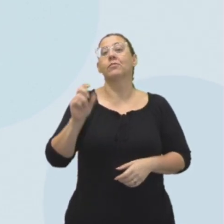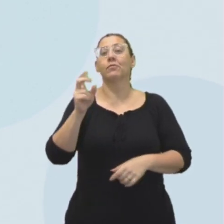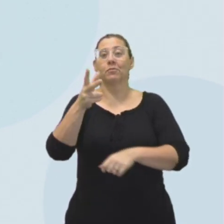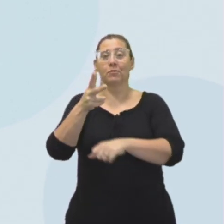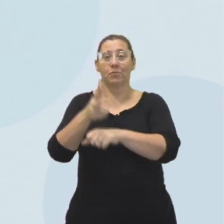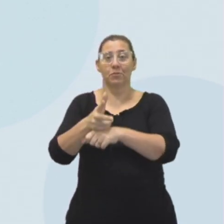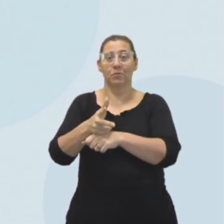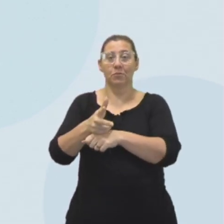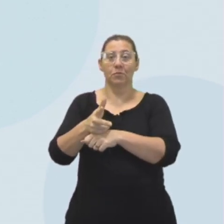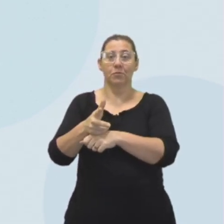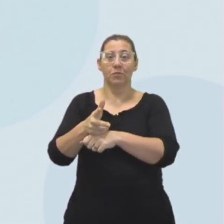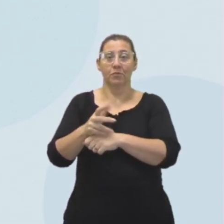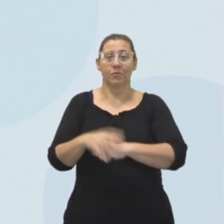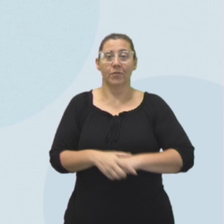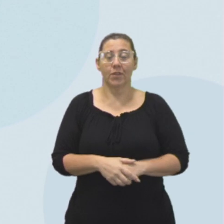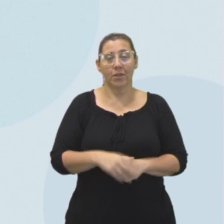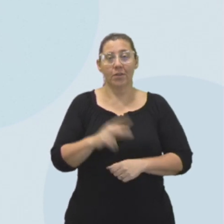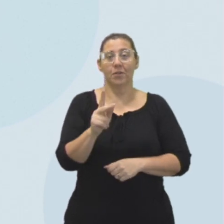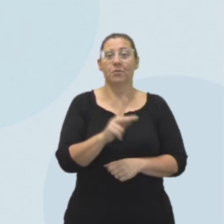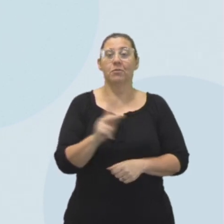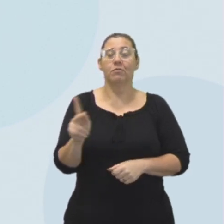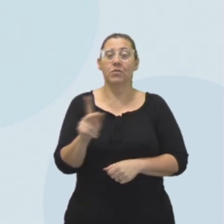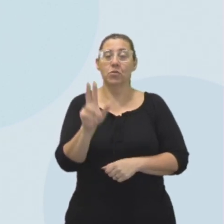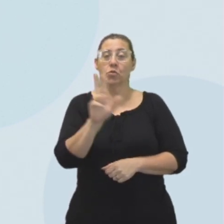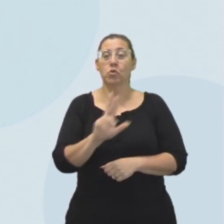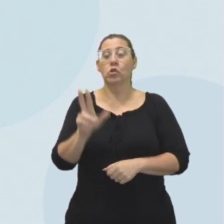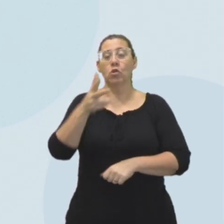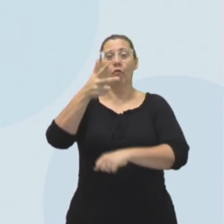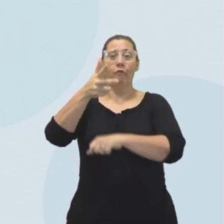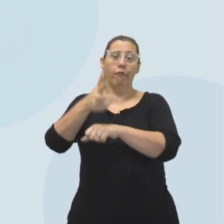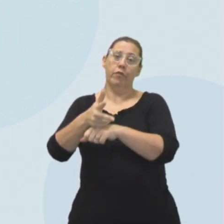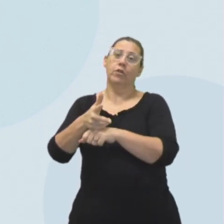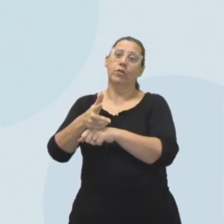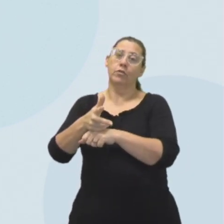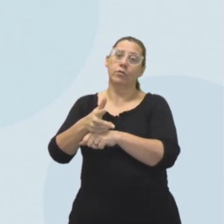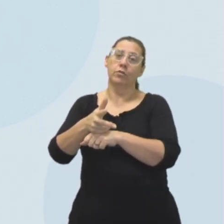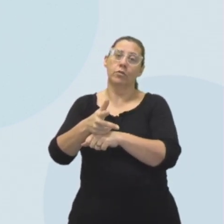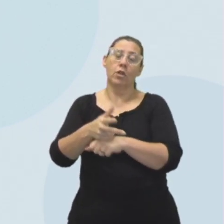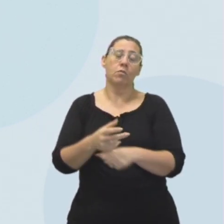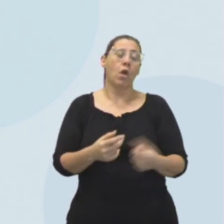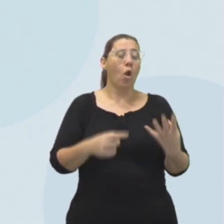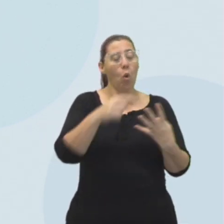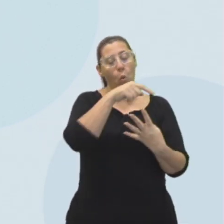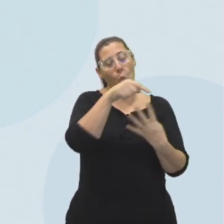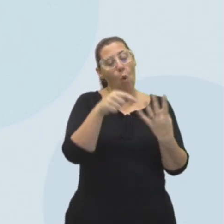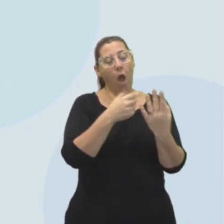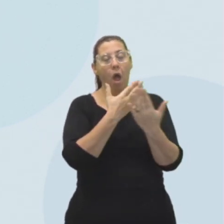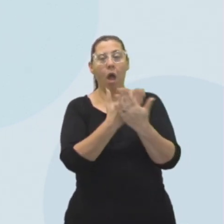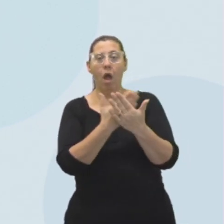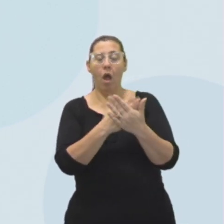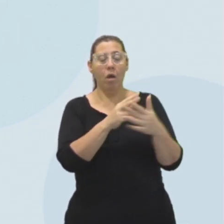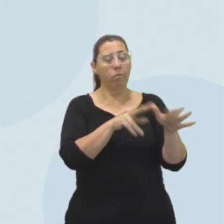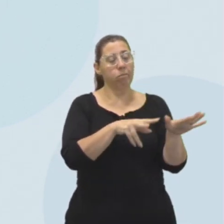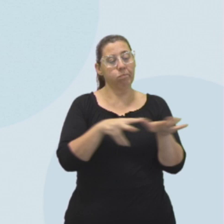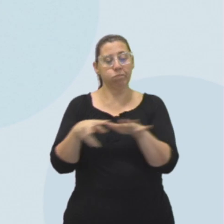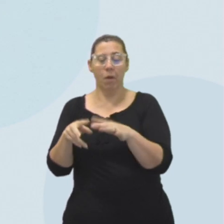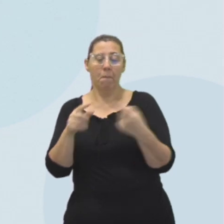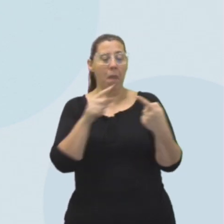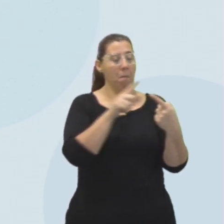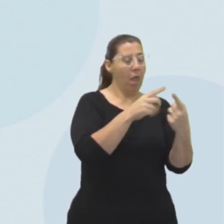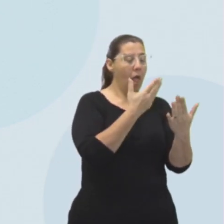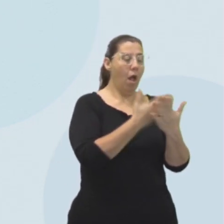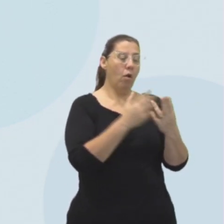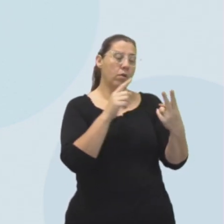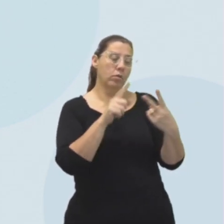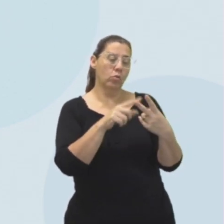né? Professores que usam vídeo, né? São 4 aulas semanais, na primeira aula, vídeo, na